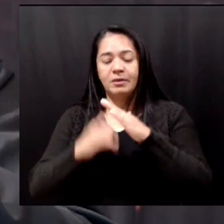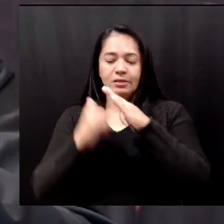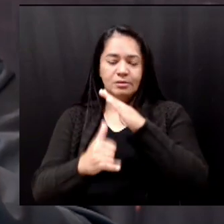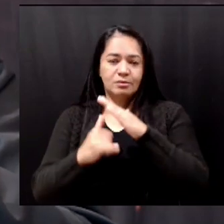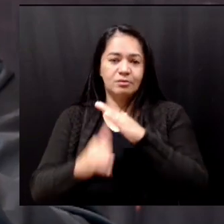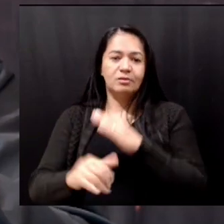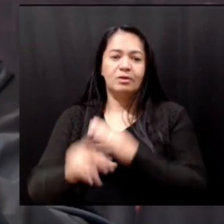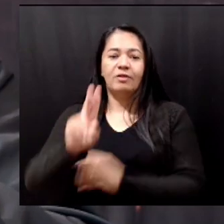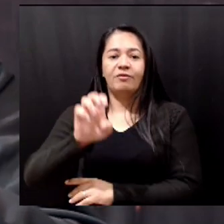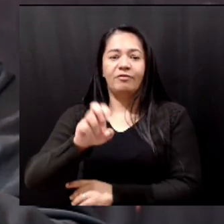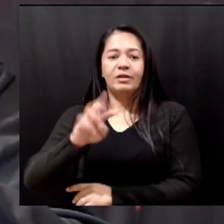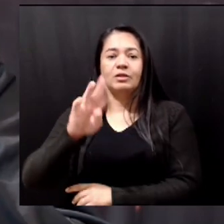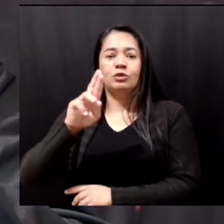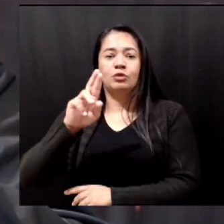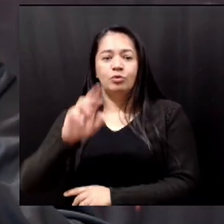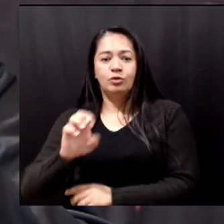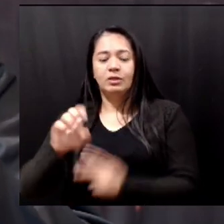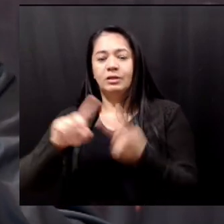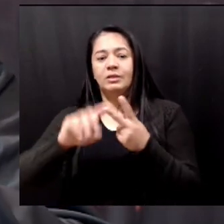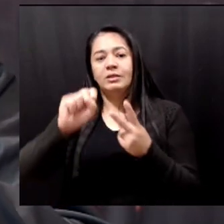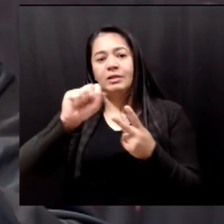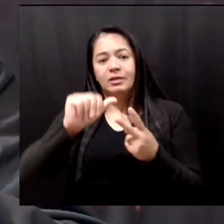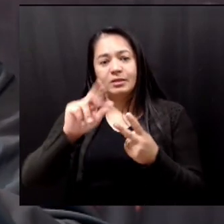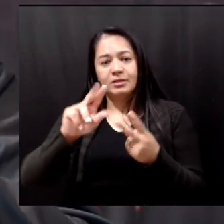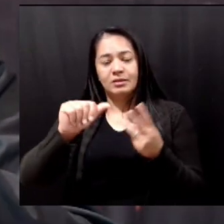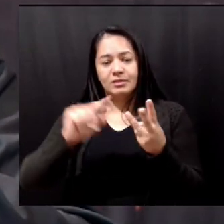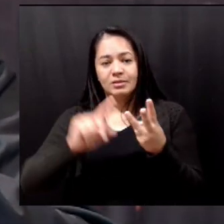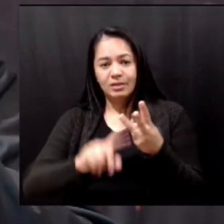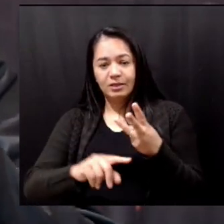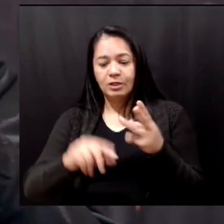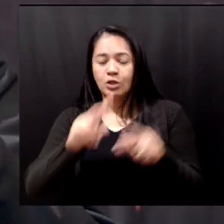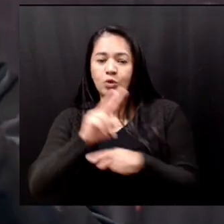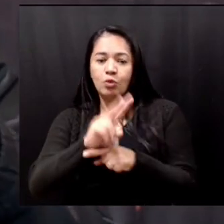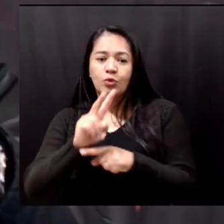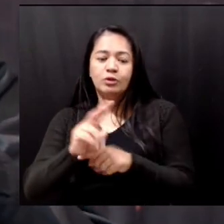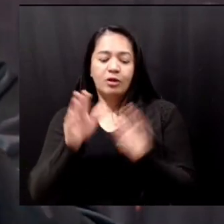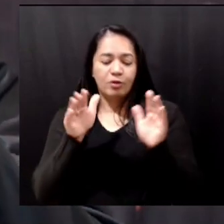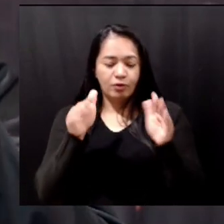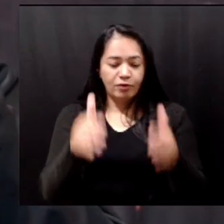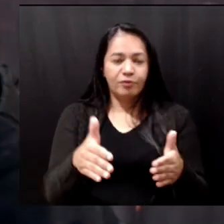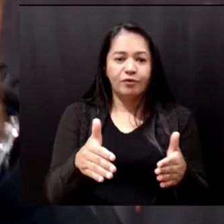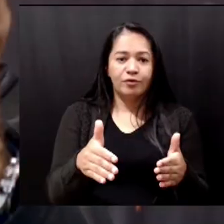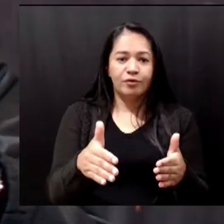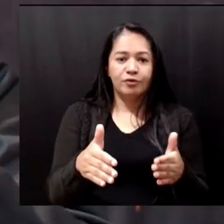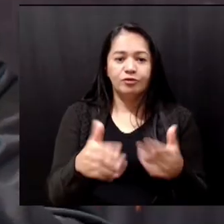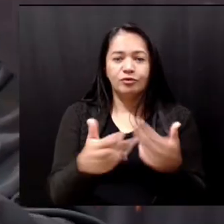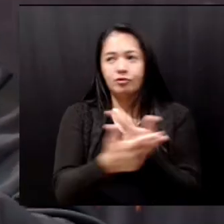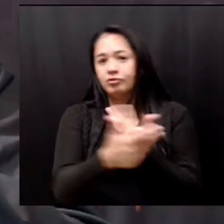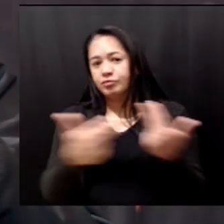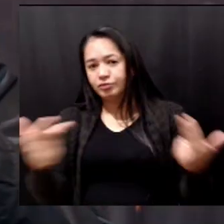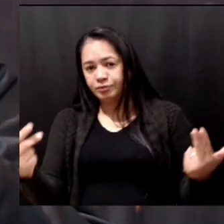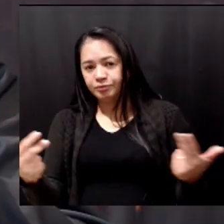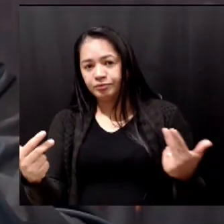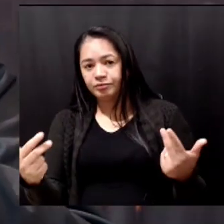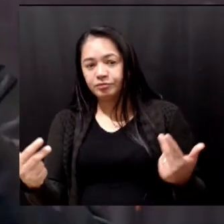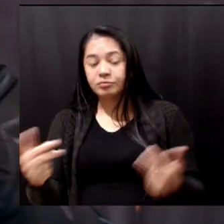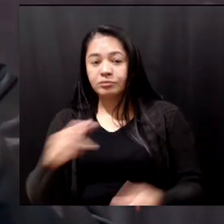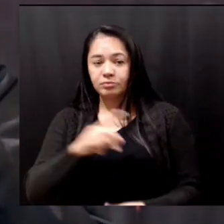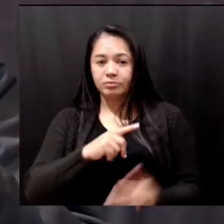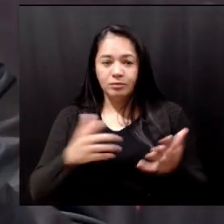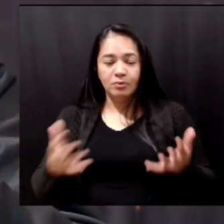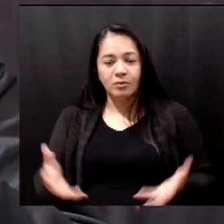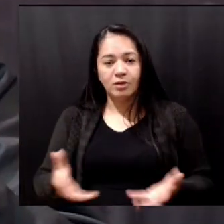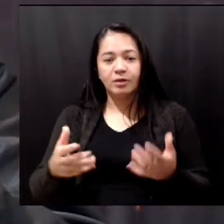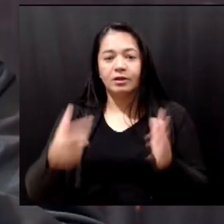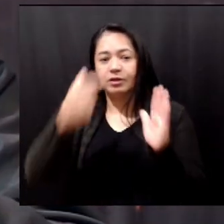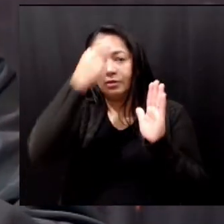temos a Sara Milani da ASIC, que cuida da parte mais voltada ao varejo, etc., né, que tem a ver com o uso de inteligência artificial,